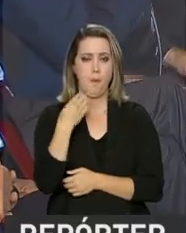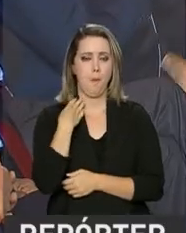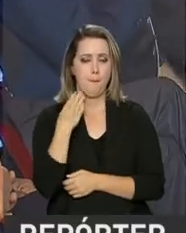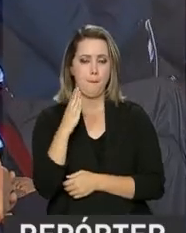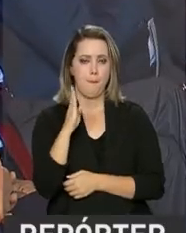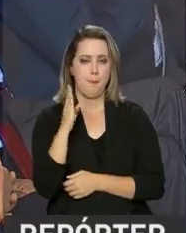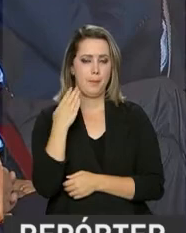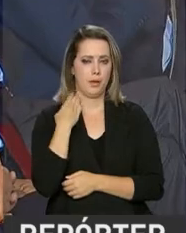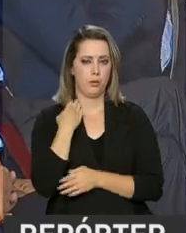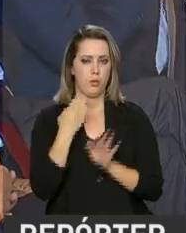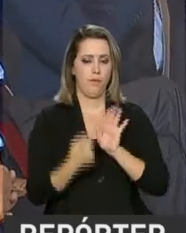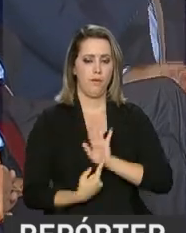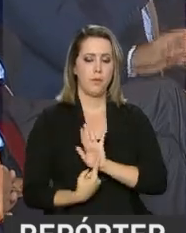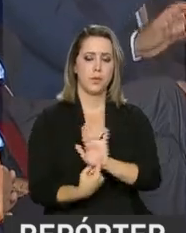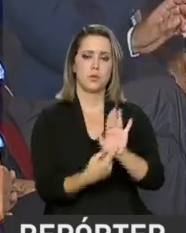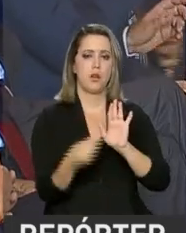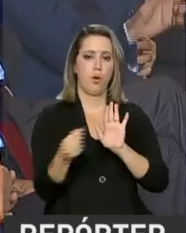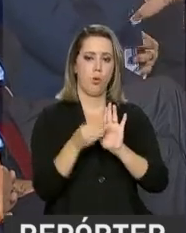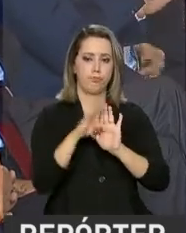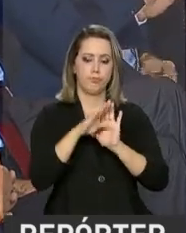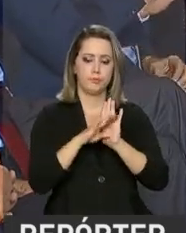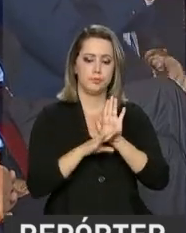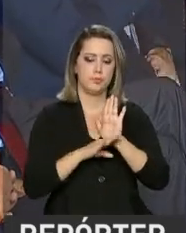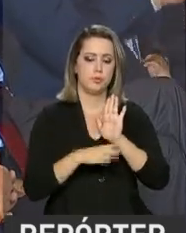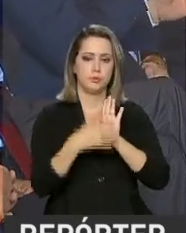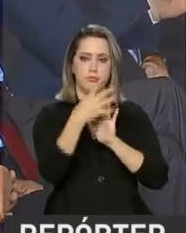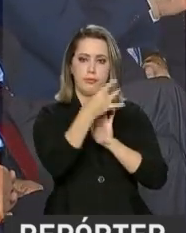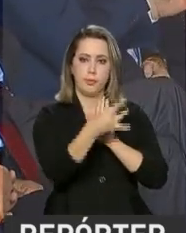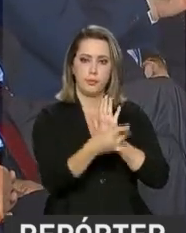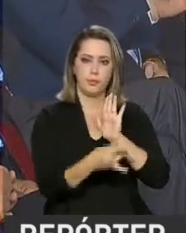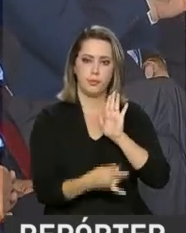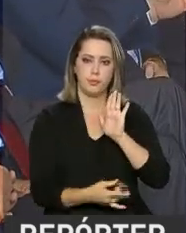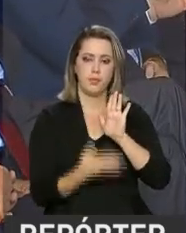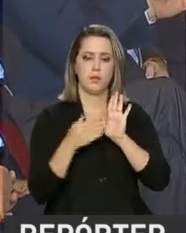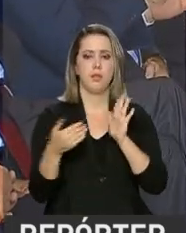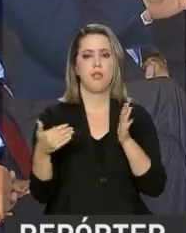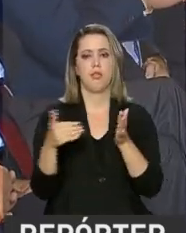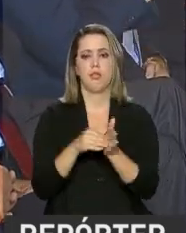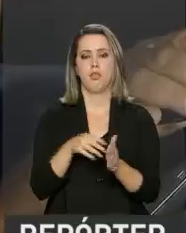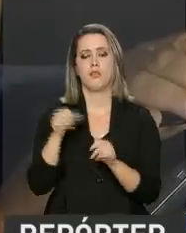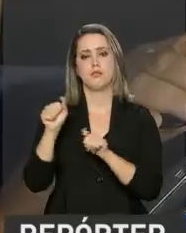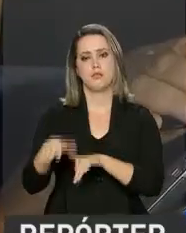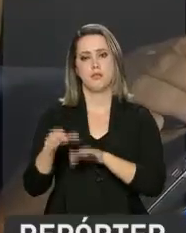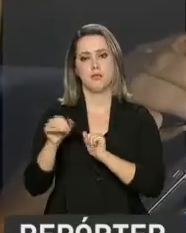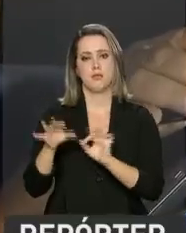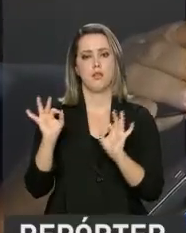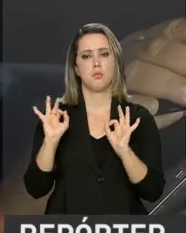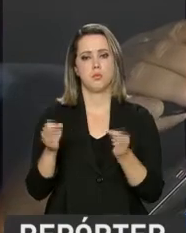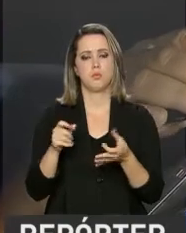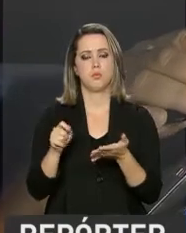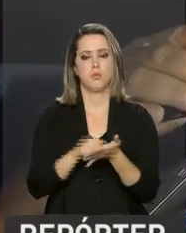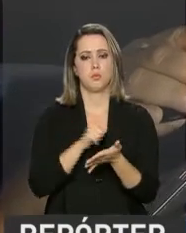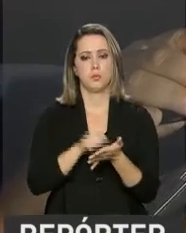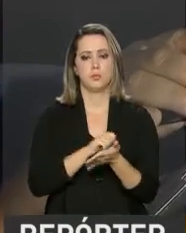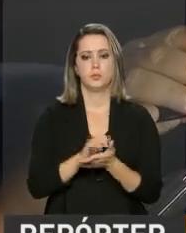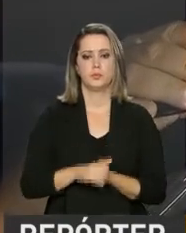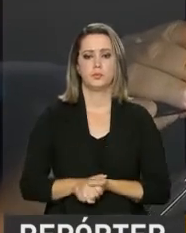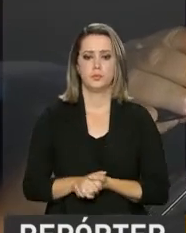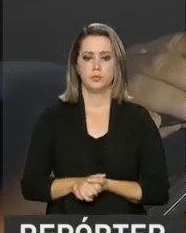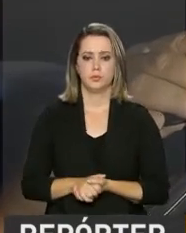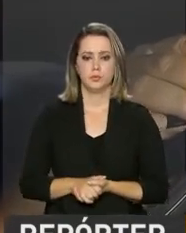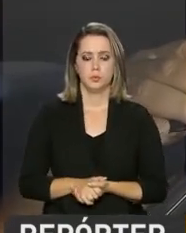com a promessa de a proposta efetiva sair do papel até setembro o presidente do dem df disse